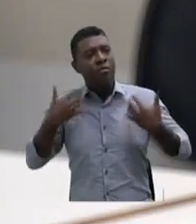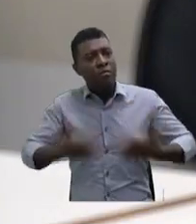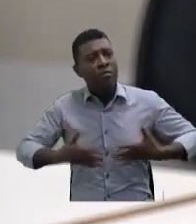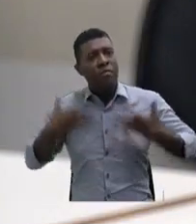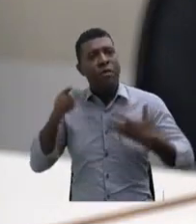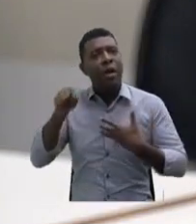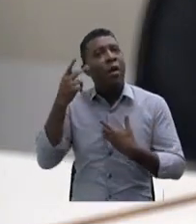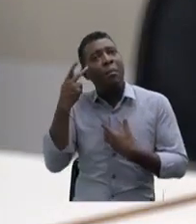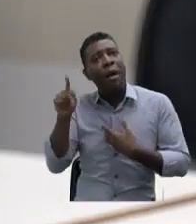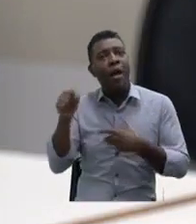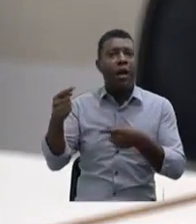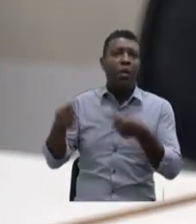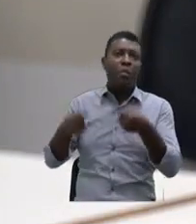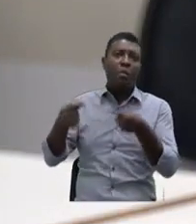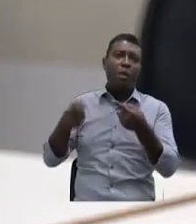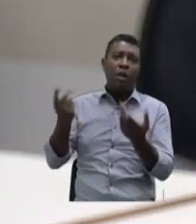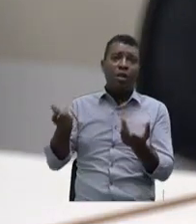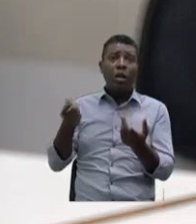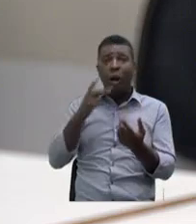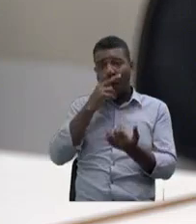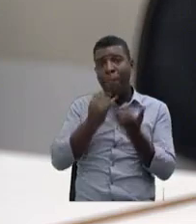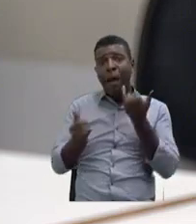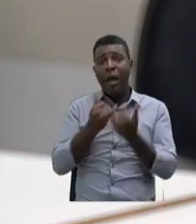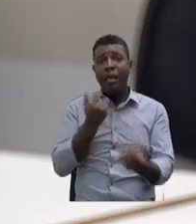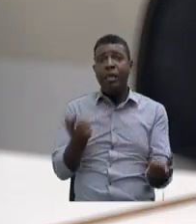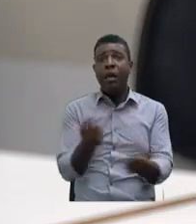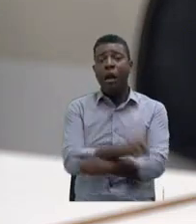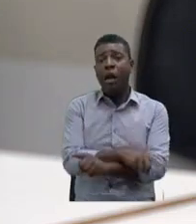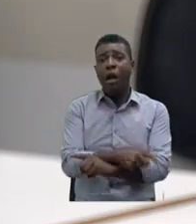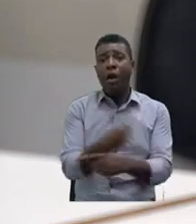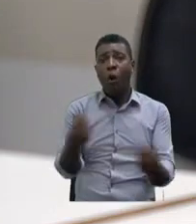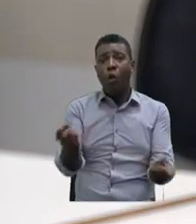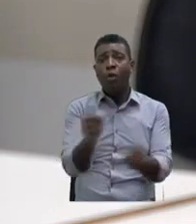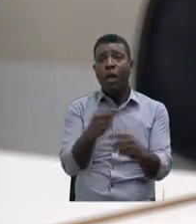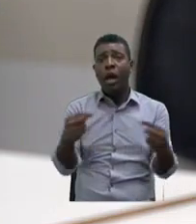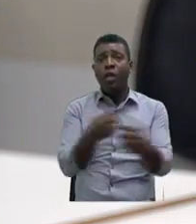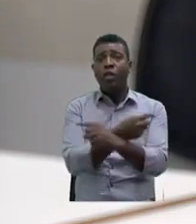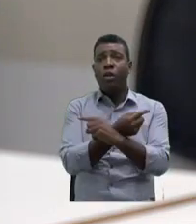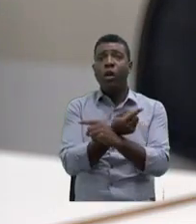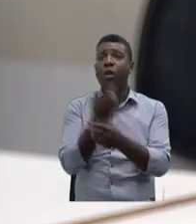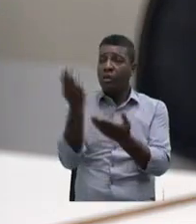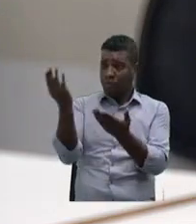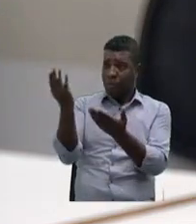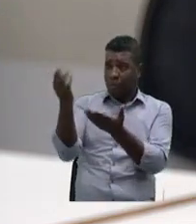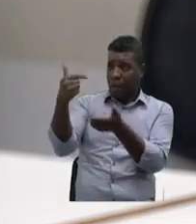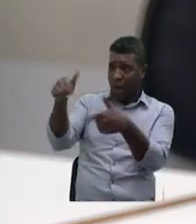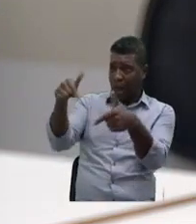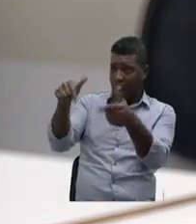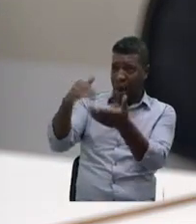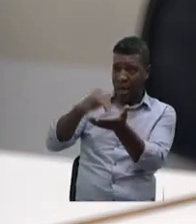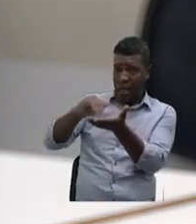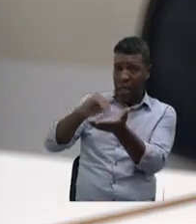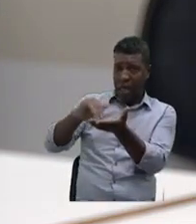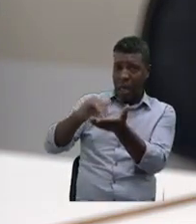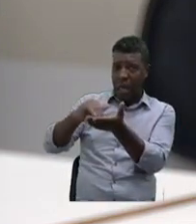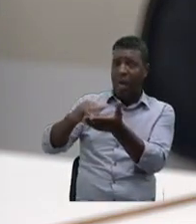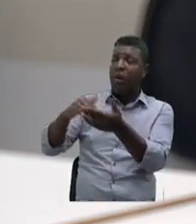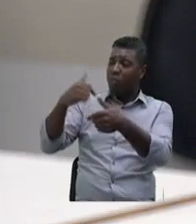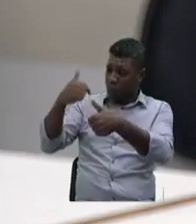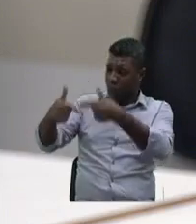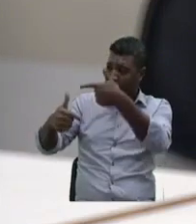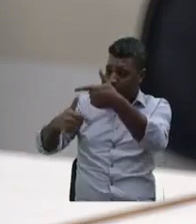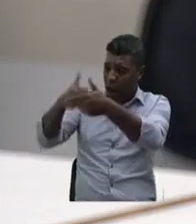estas políticas, no mínimo contraditórias, para dizer que não. Enquanto o senhor trabalha na secretaria, vem o Zema e